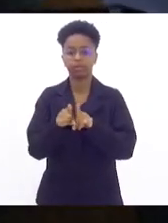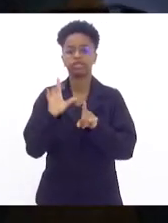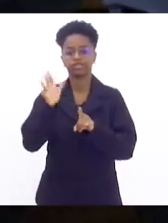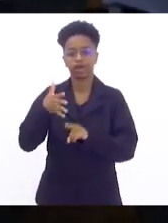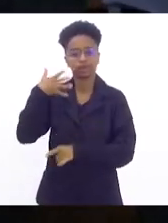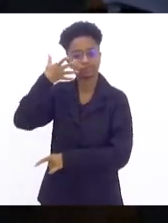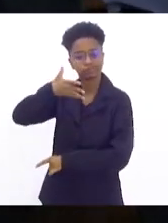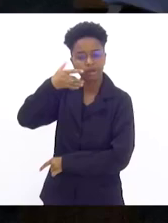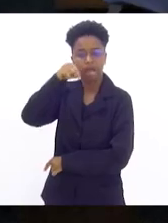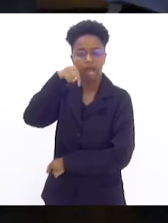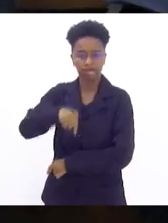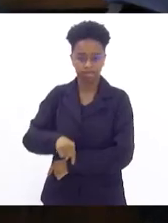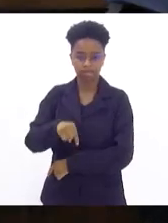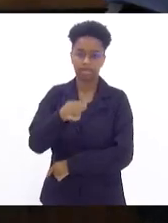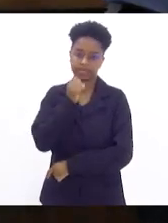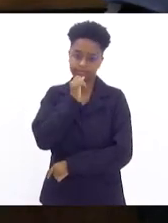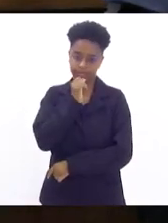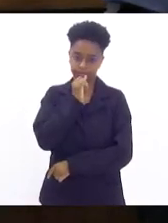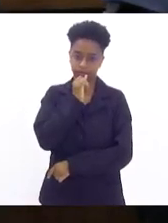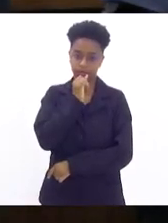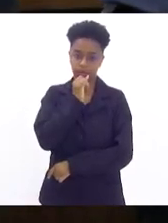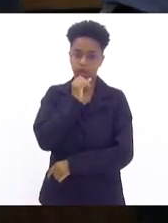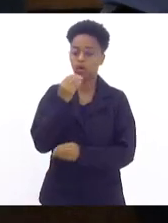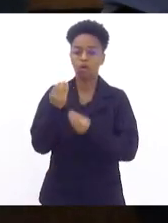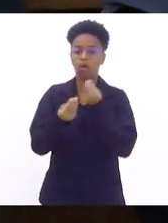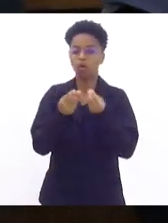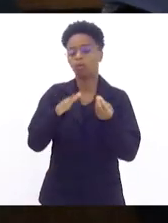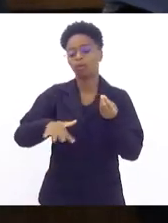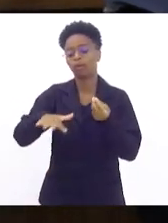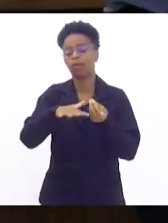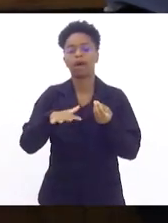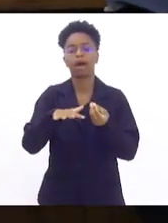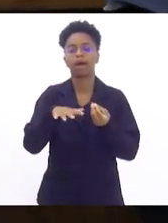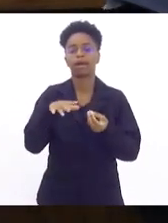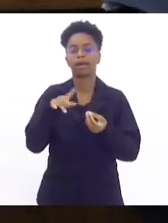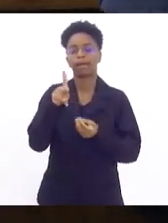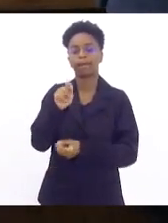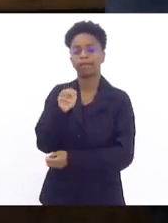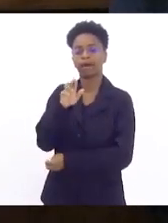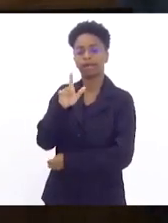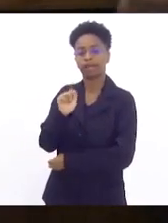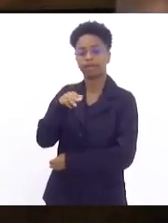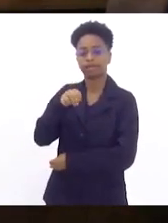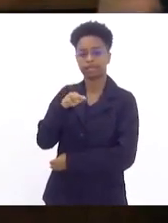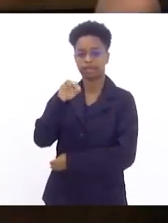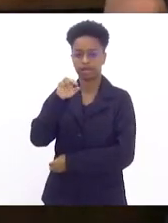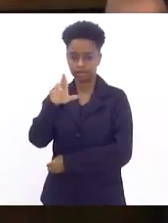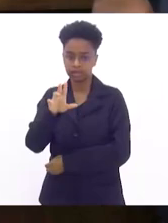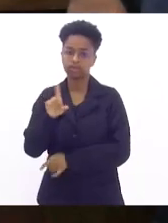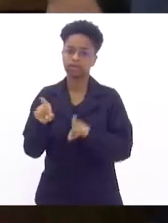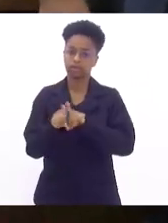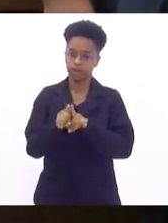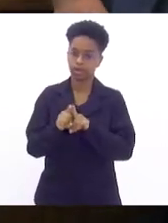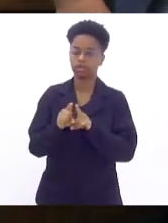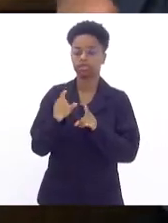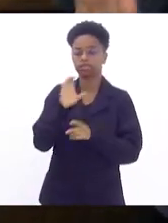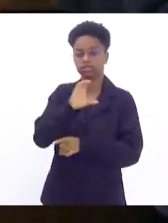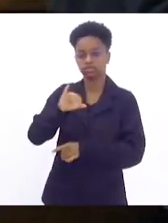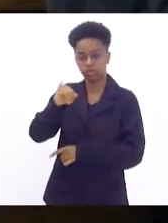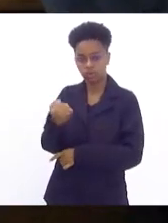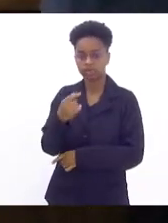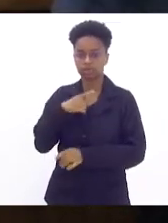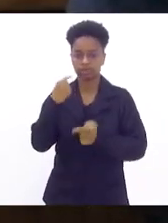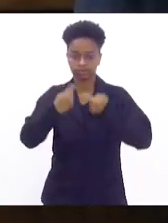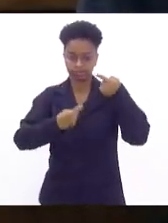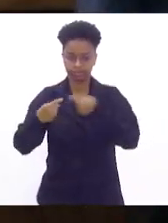fala aqui a questão por exemplo das frentes parlamentares nós fizemos uma questão de ordem na ccj junto com